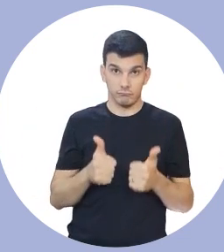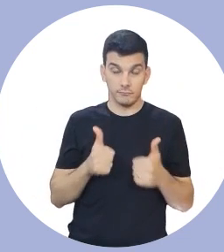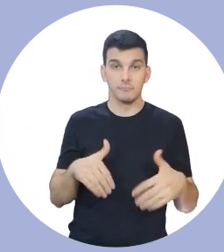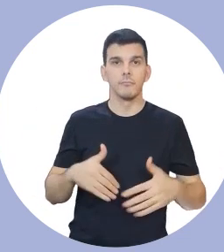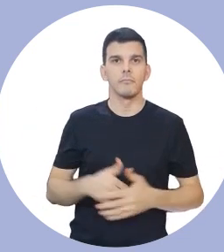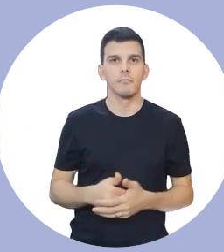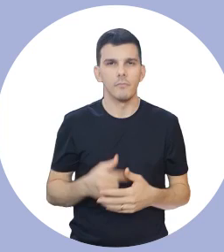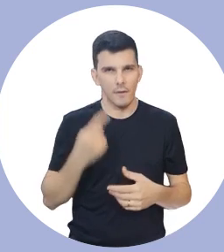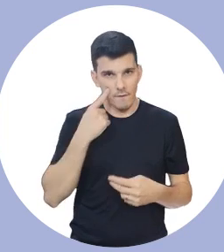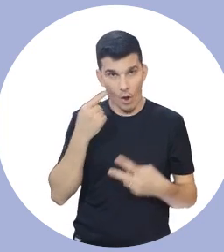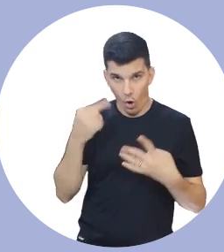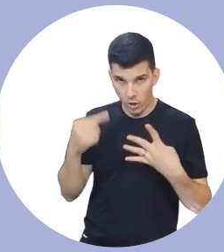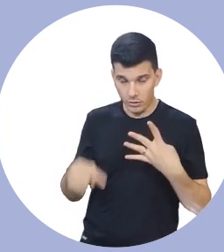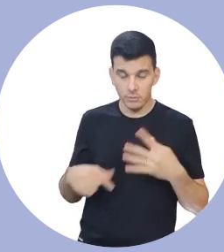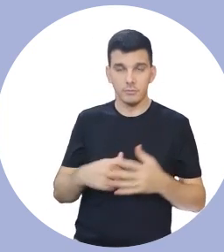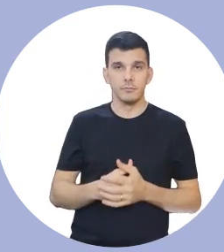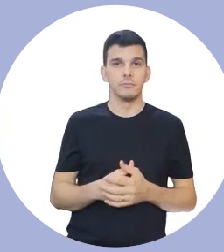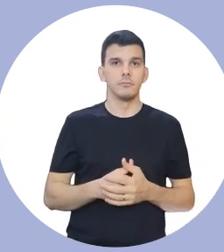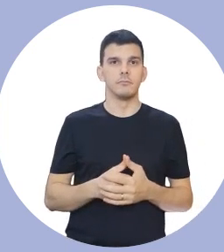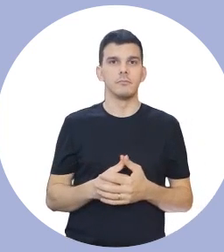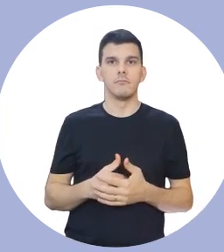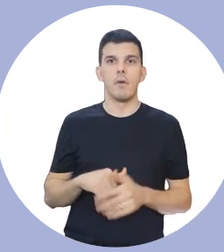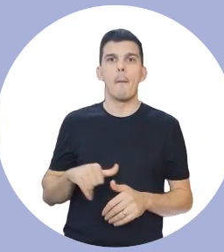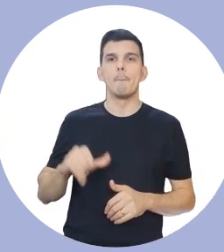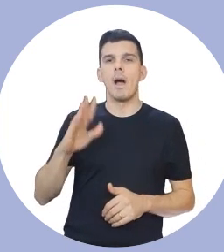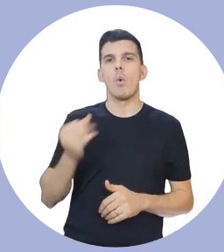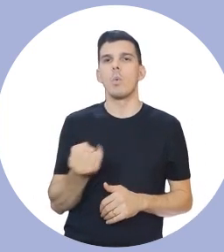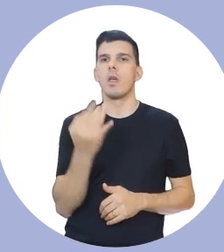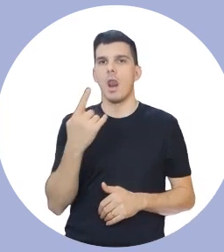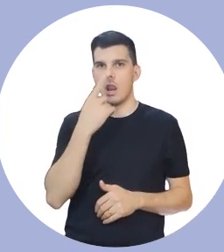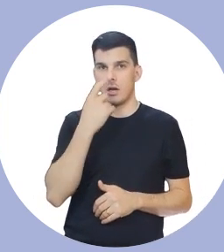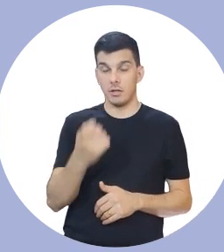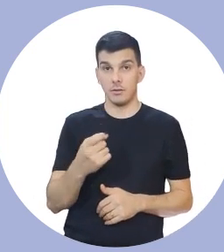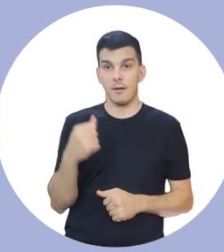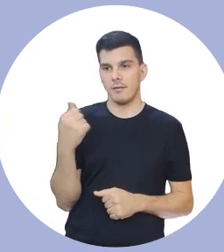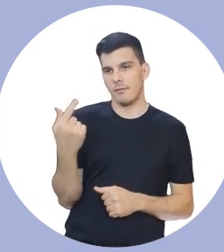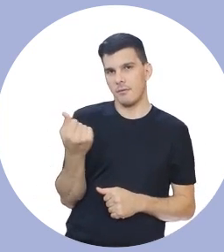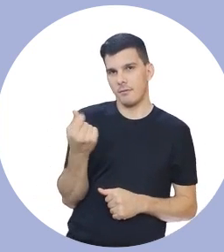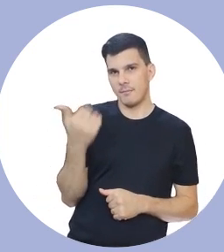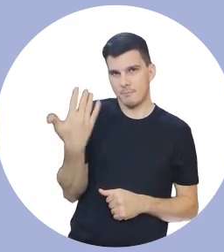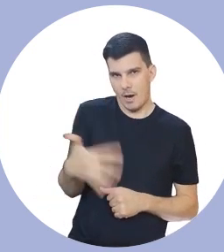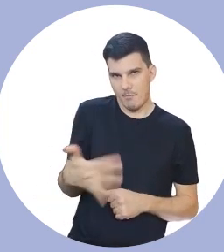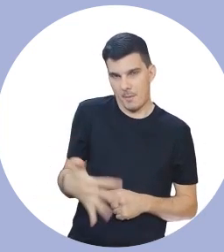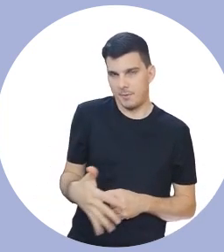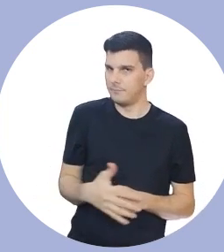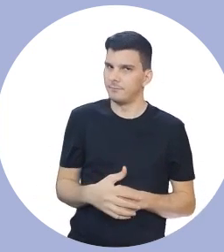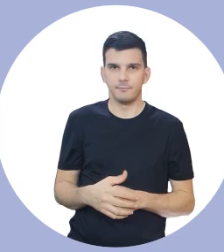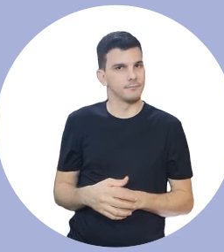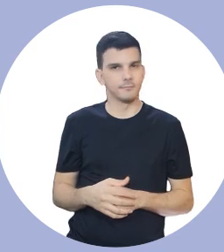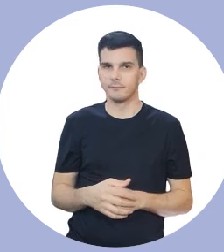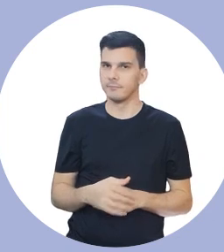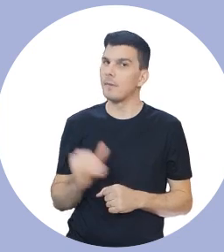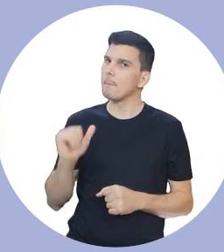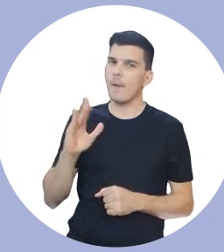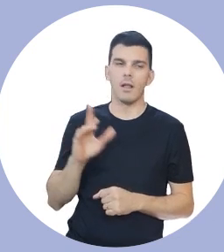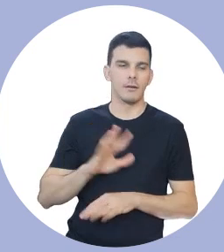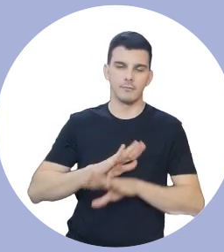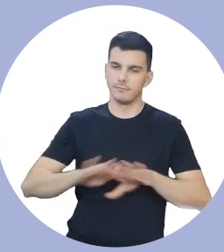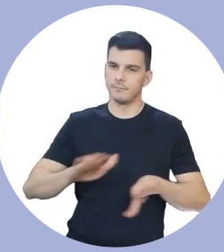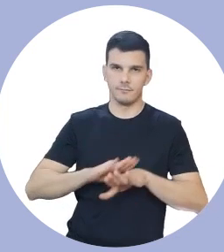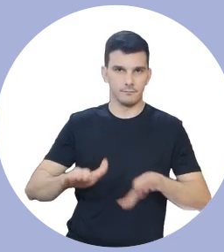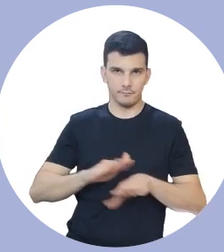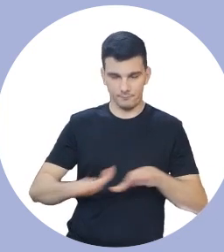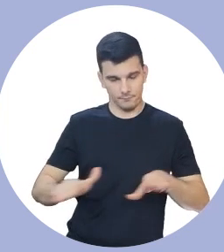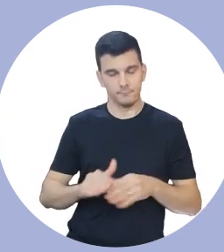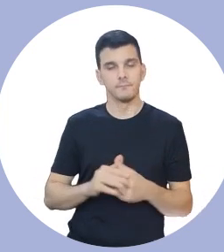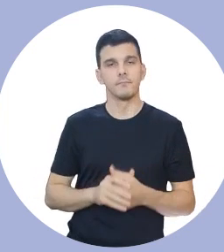Ok, serve. Vamos olhar os demais. Aumentar o volume do lixo para baratear os custos operacionais relacionados. Aumentar volume